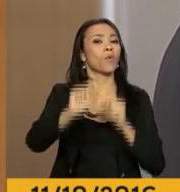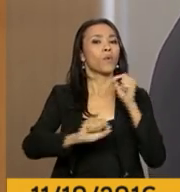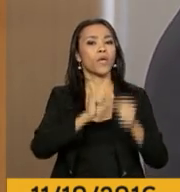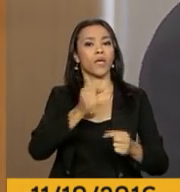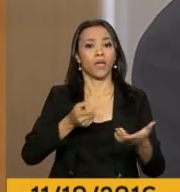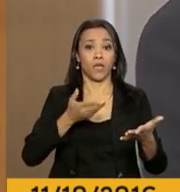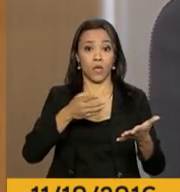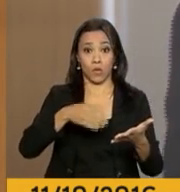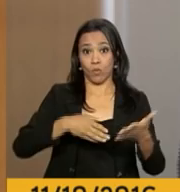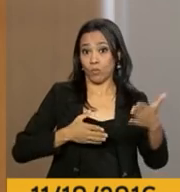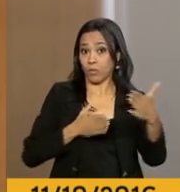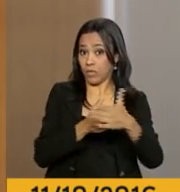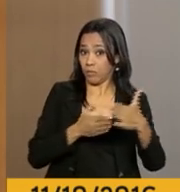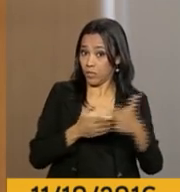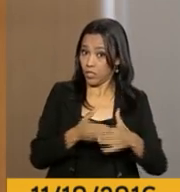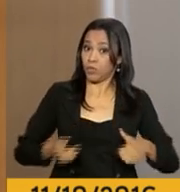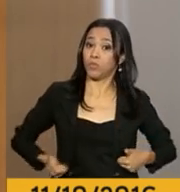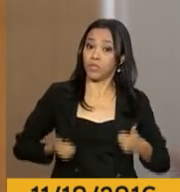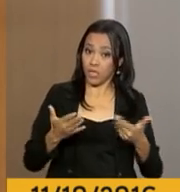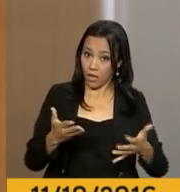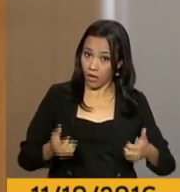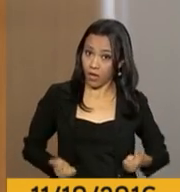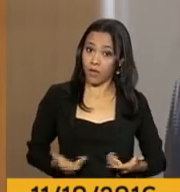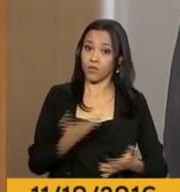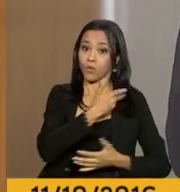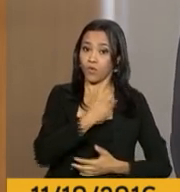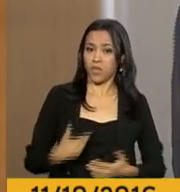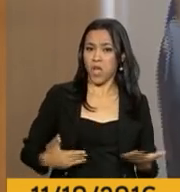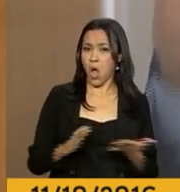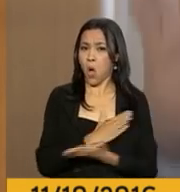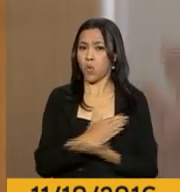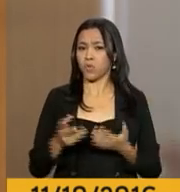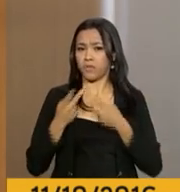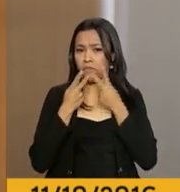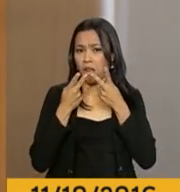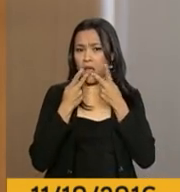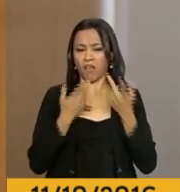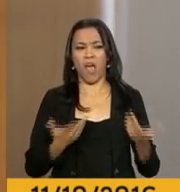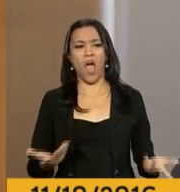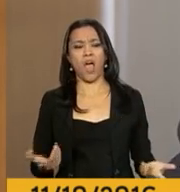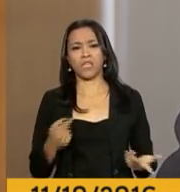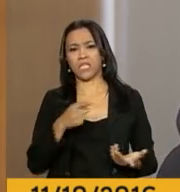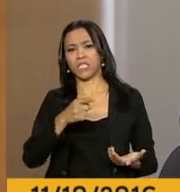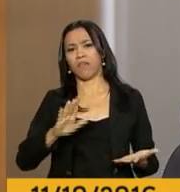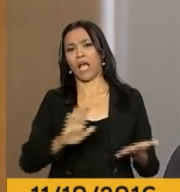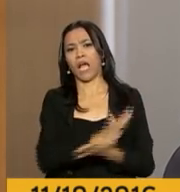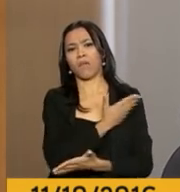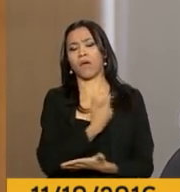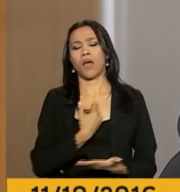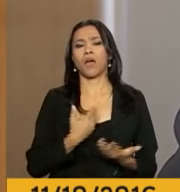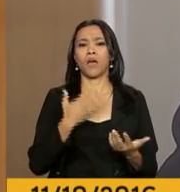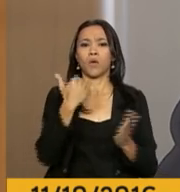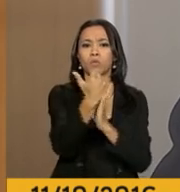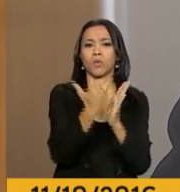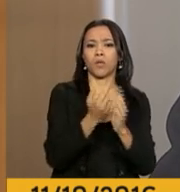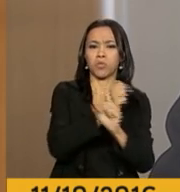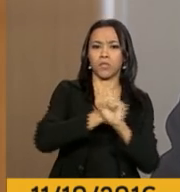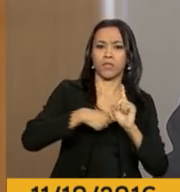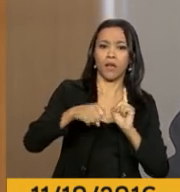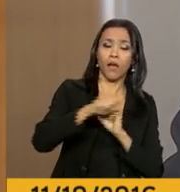públicos é claro que muitos levantaram vozes para dizer olha isso daqui vai acabar com os prog programas sociais do estado